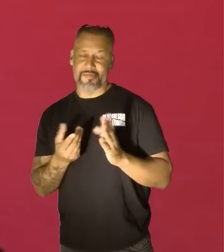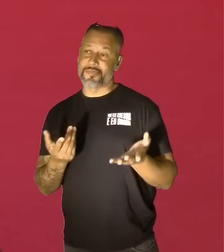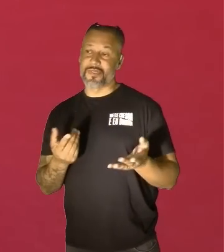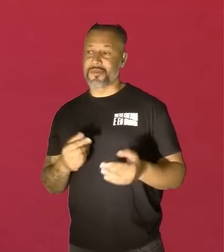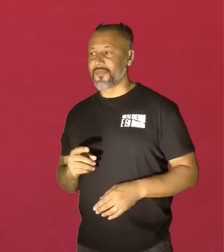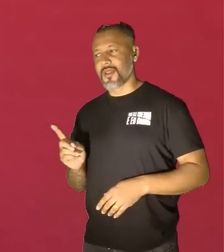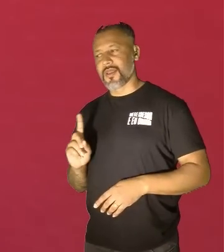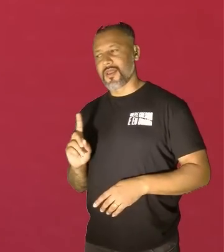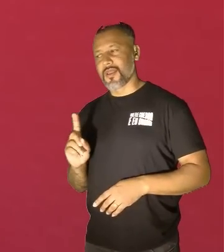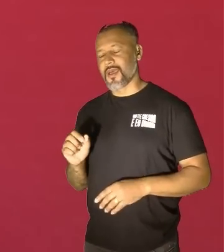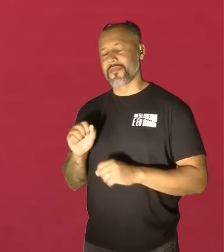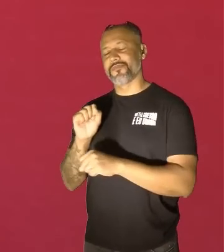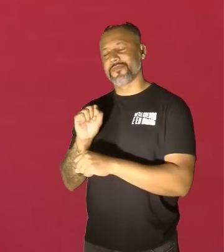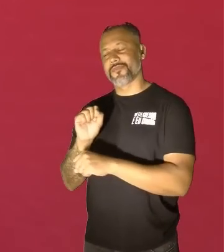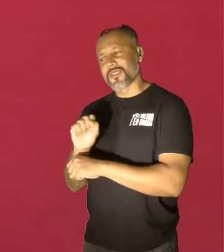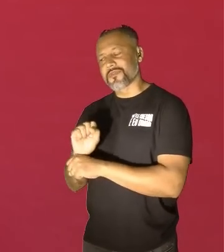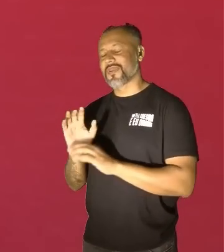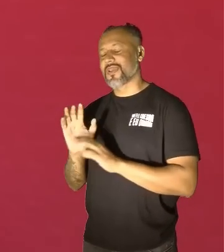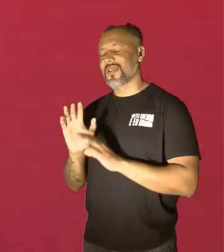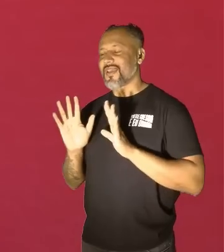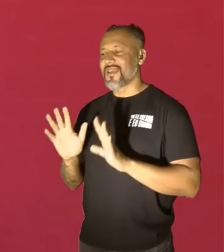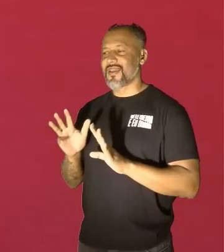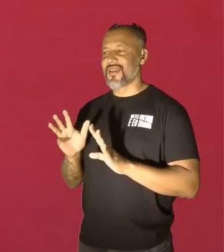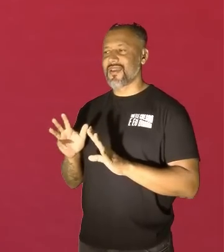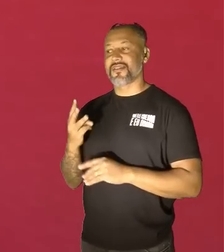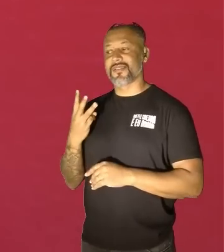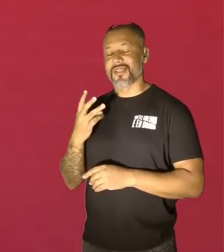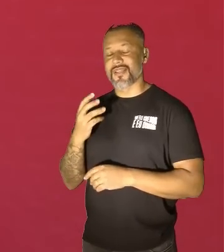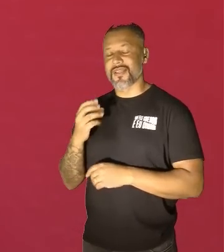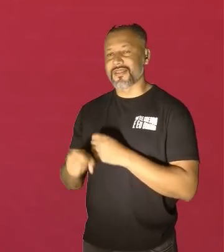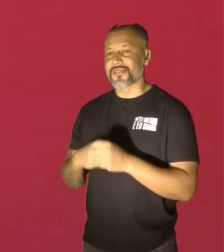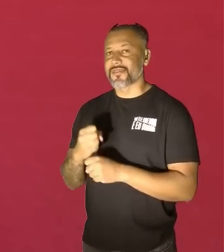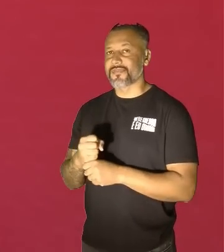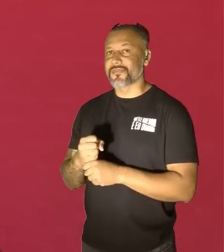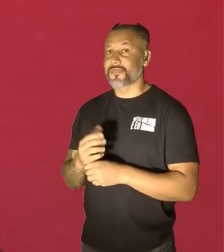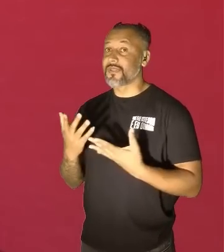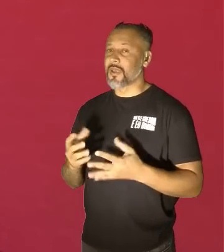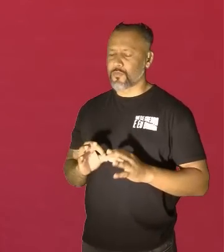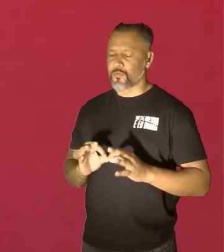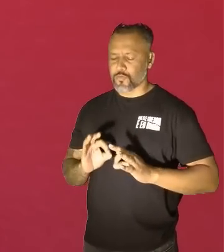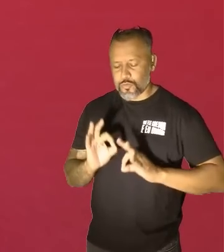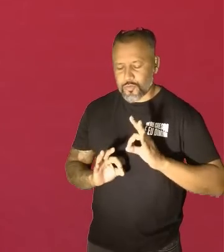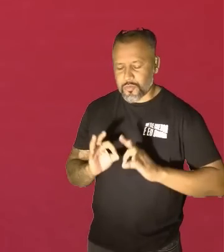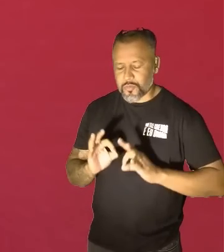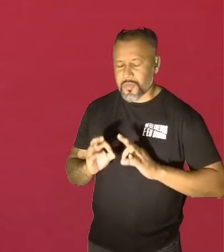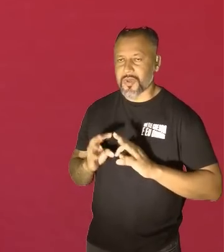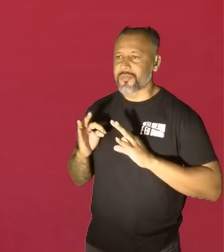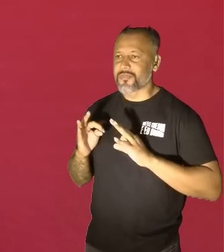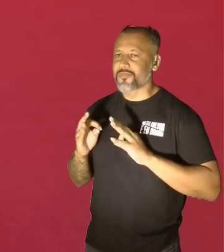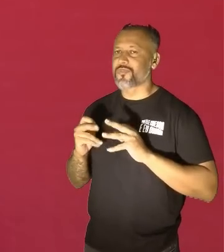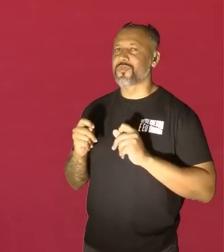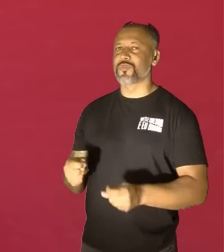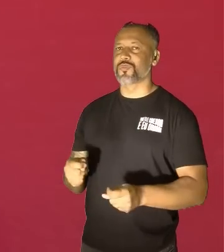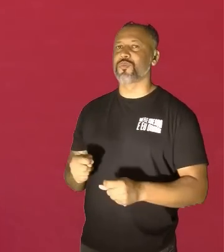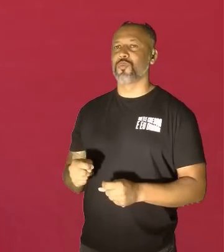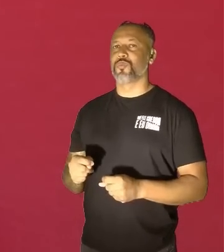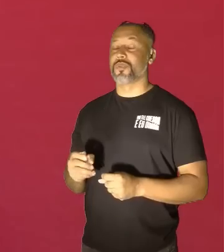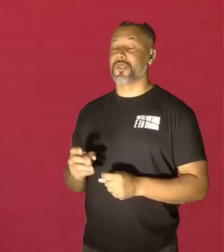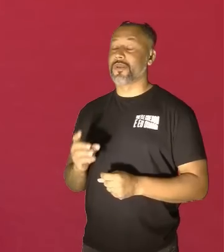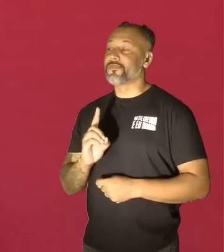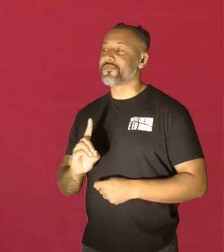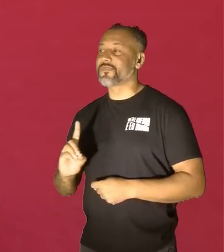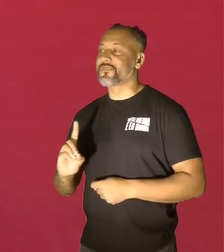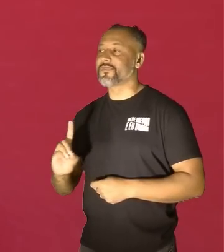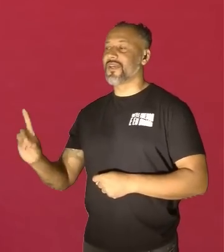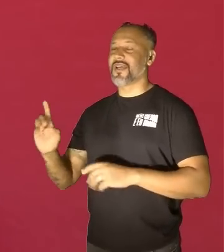oferta, ela separa um novilho, ela separa cereal, e agora ela vai para o templo cumprir a promessa que ela